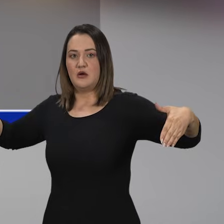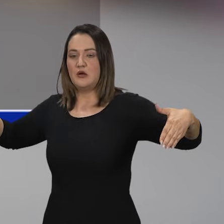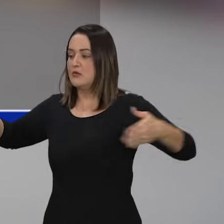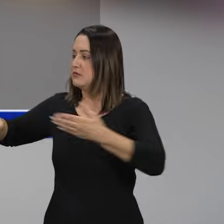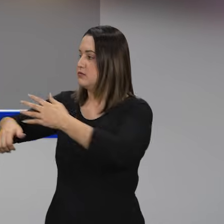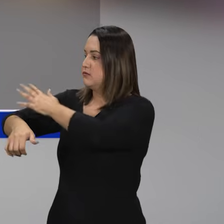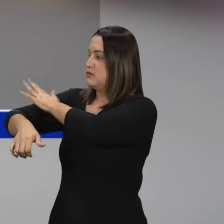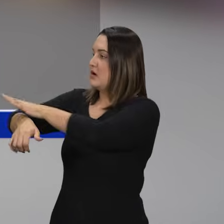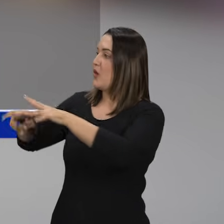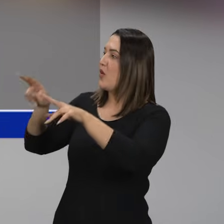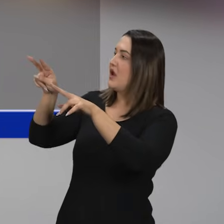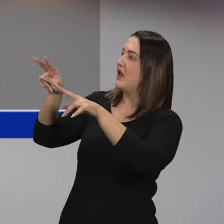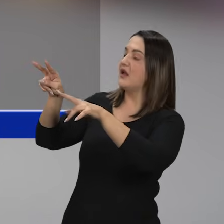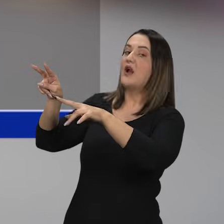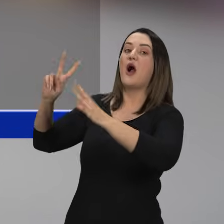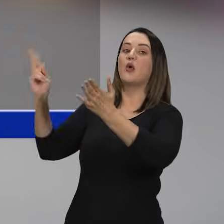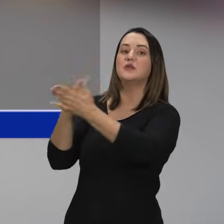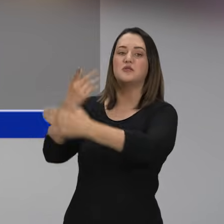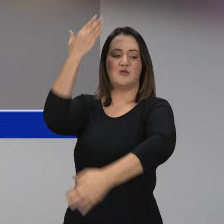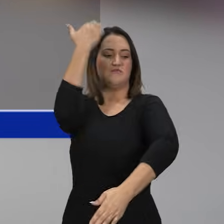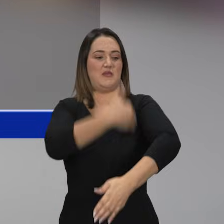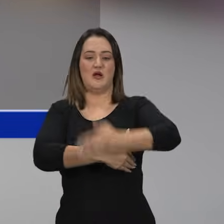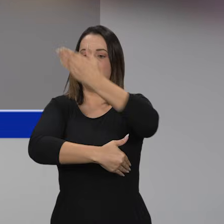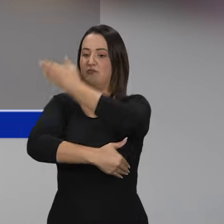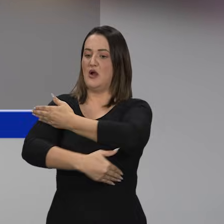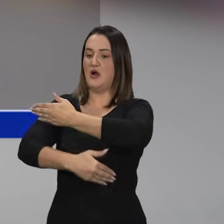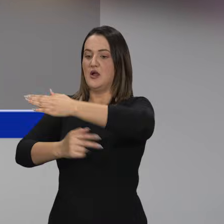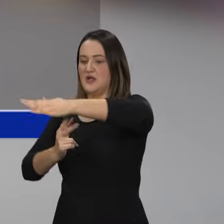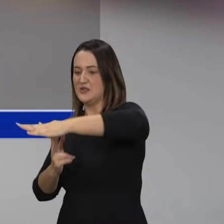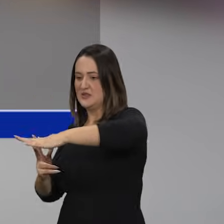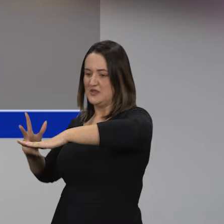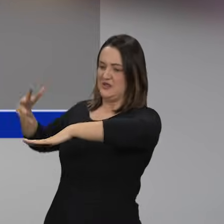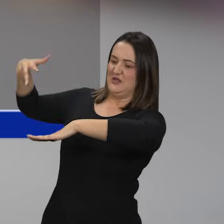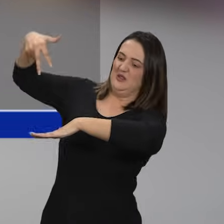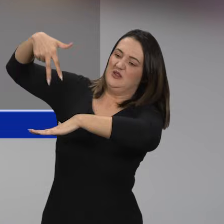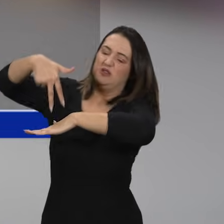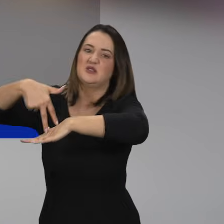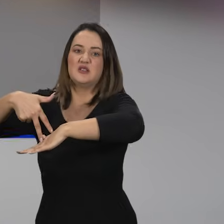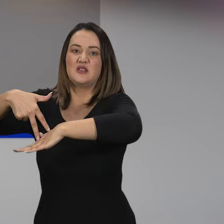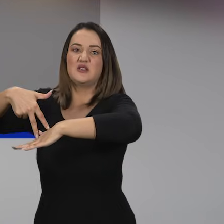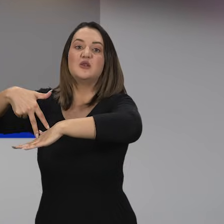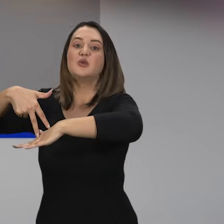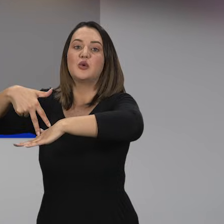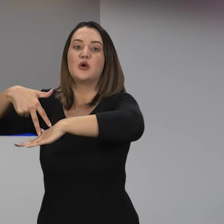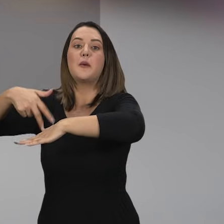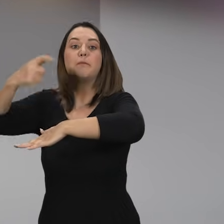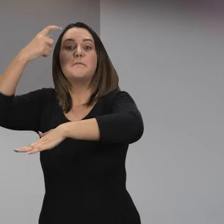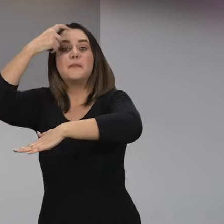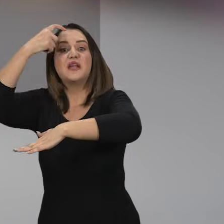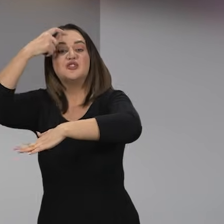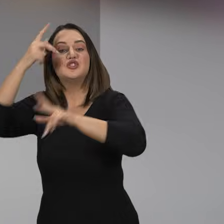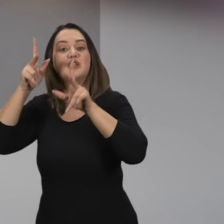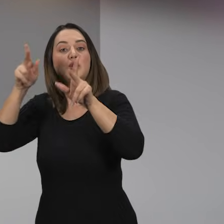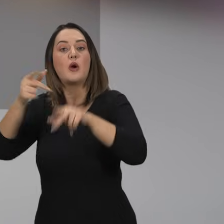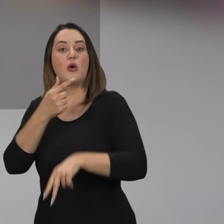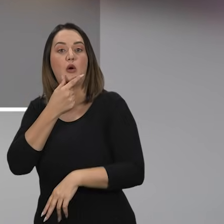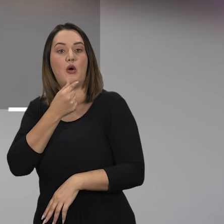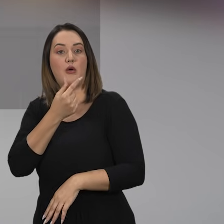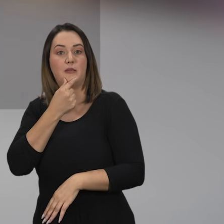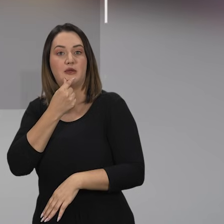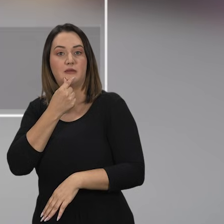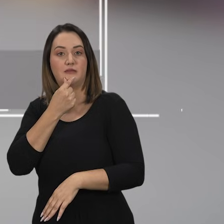eu olhava, foram-lhe arrancadas as asas, foi levantado da terra, posto em 2 pés, como homem, e lhe foi dada mente de